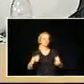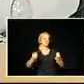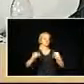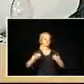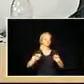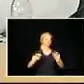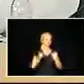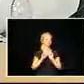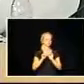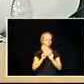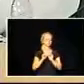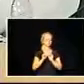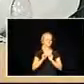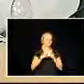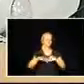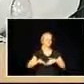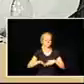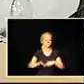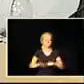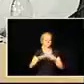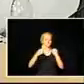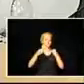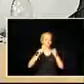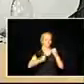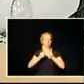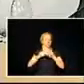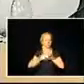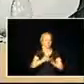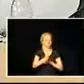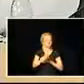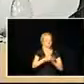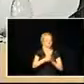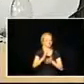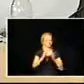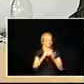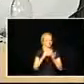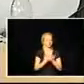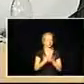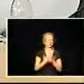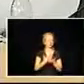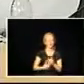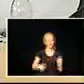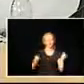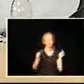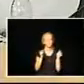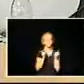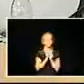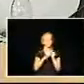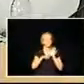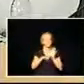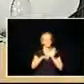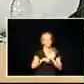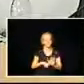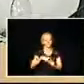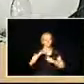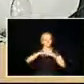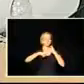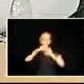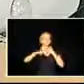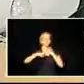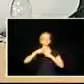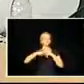Educação, Assessoria Especial para Transporte Escolar, Assessoria Especial de Apoio Administrativo.